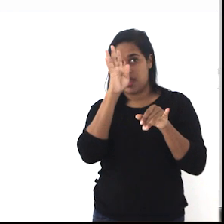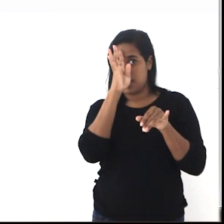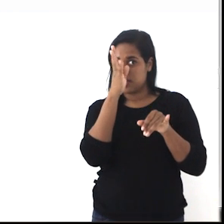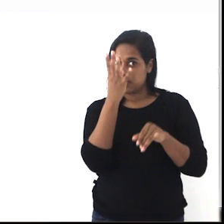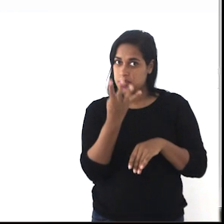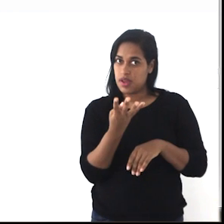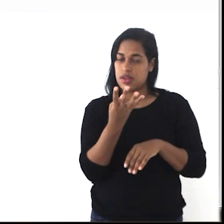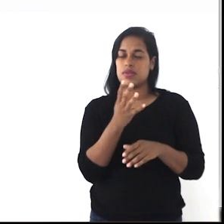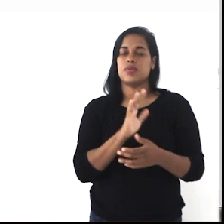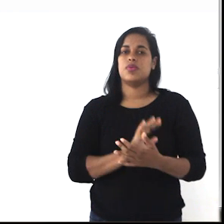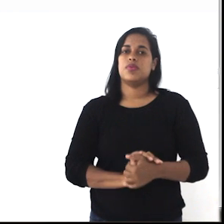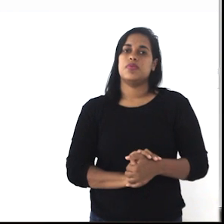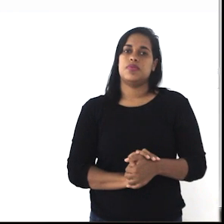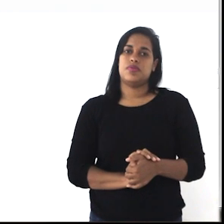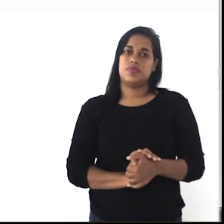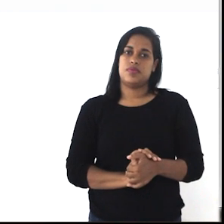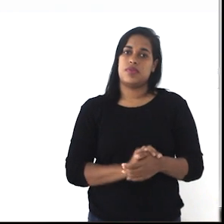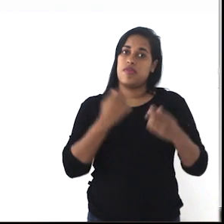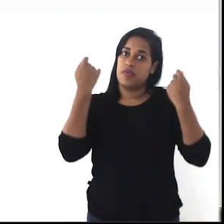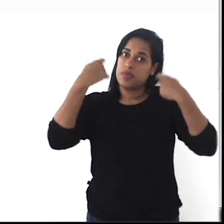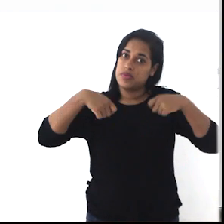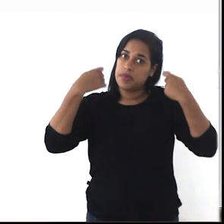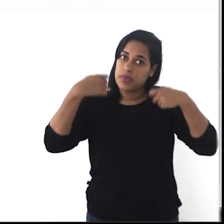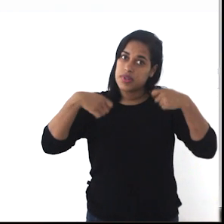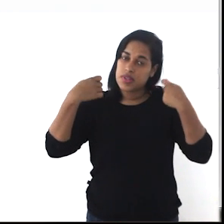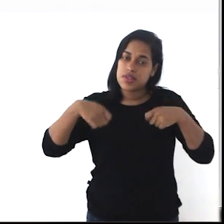resultado, não vamos precisar desse